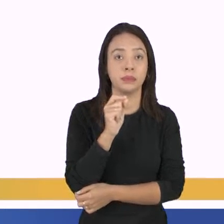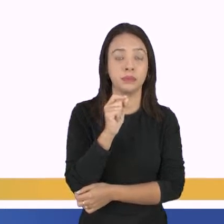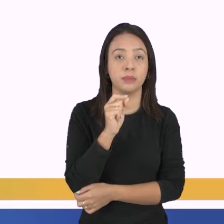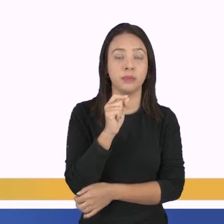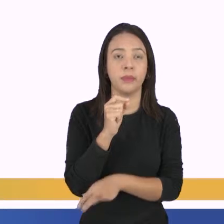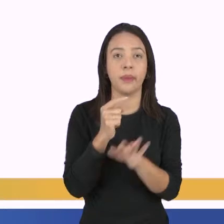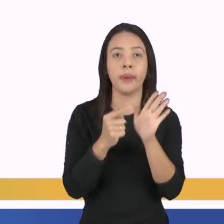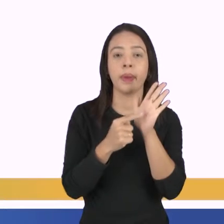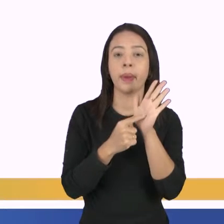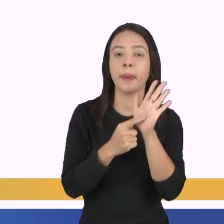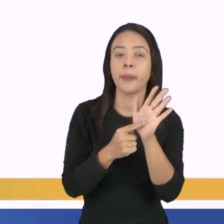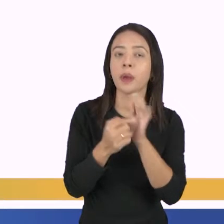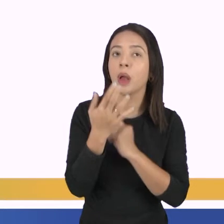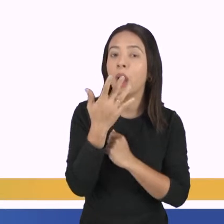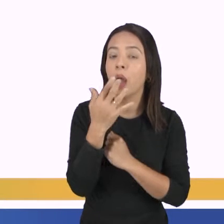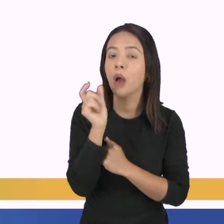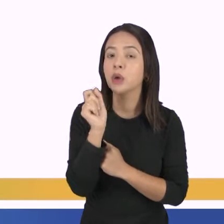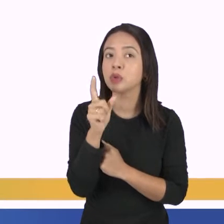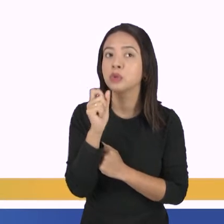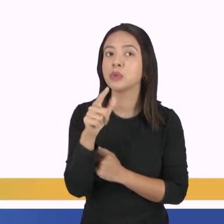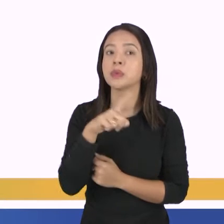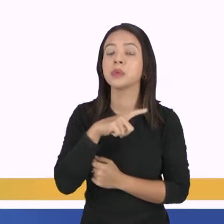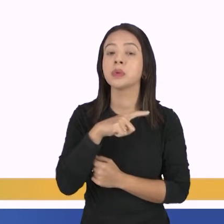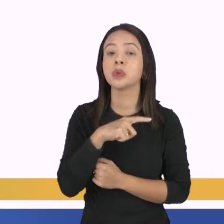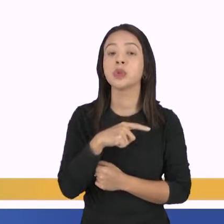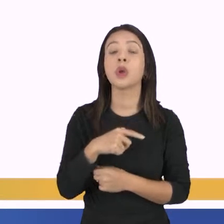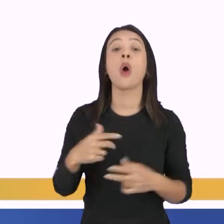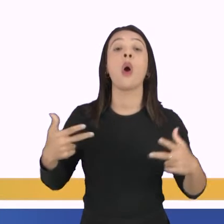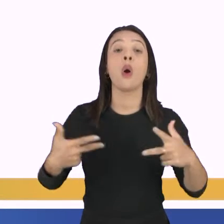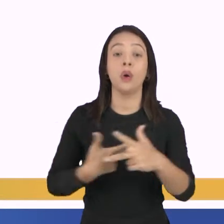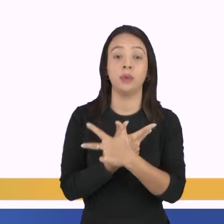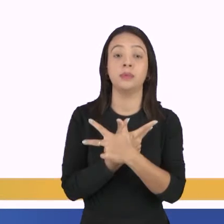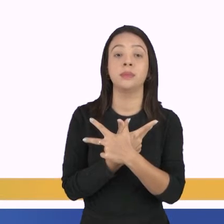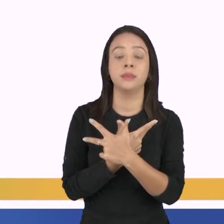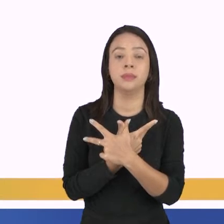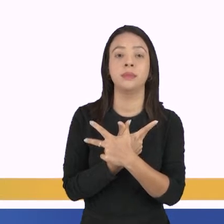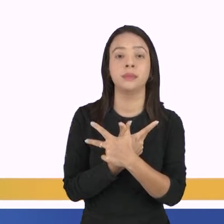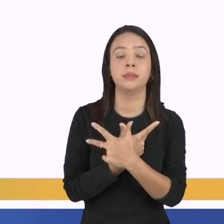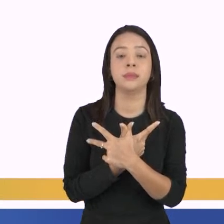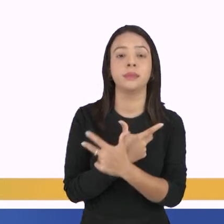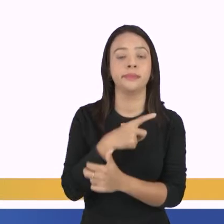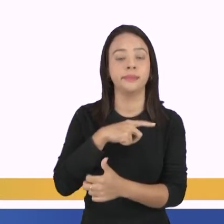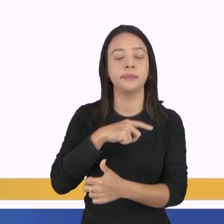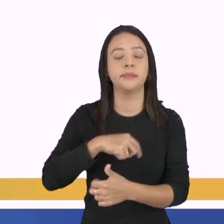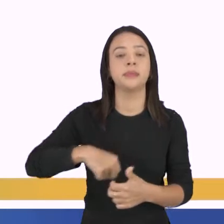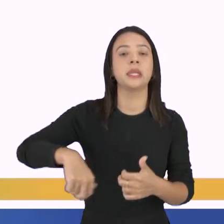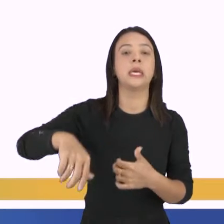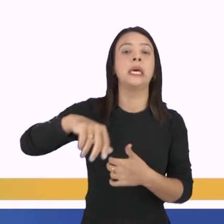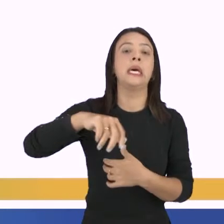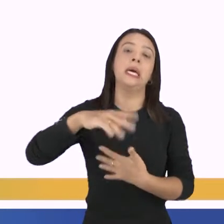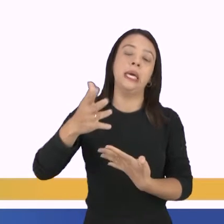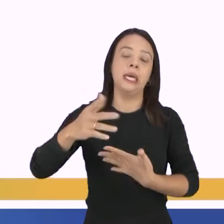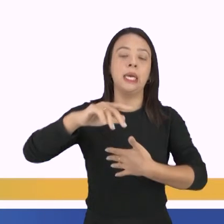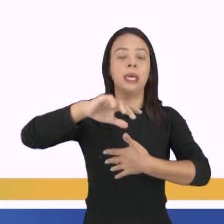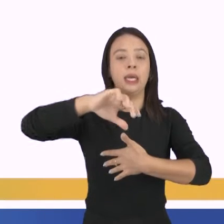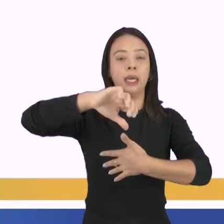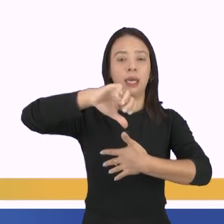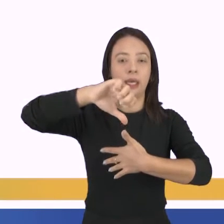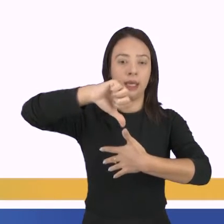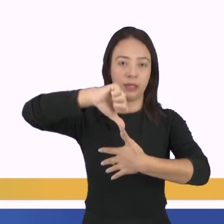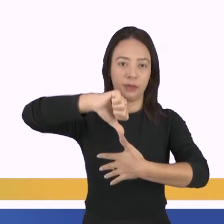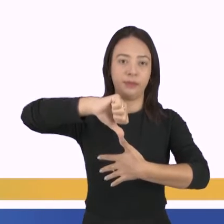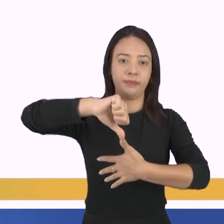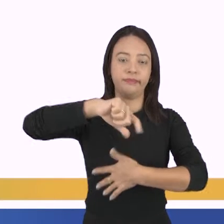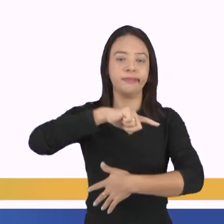onde está na cor azul, vamos ter os Incas, pegando toda aqui a parte da América do Sul, Brasil, né, Colômbia,